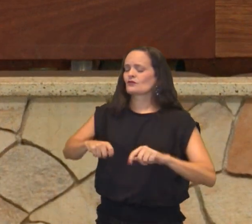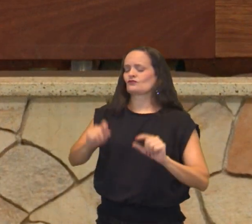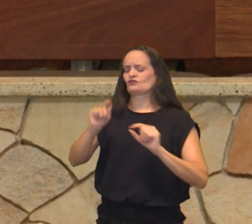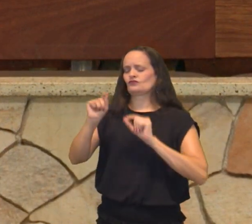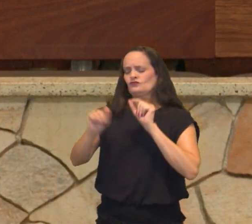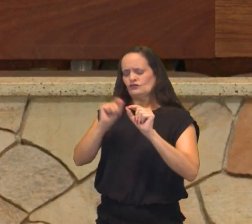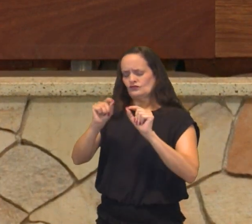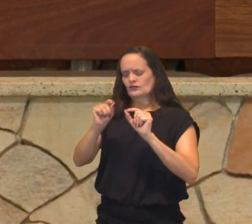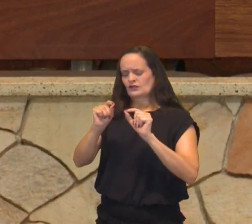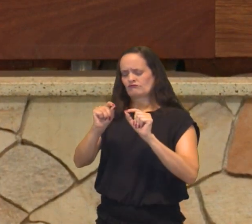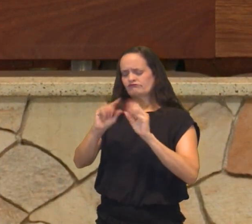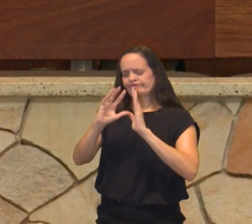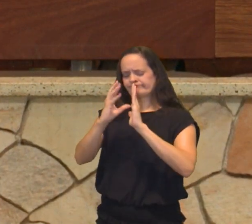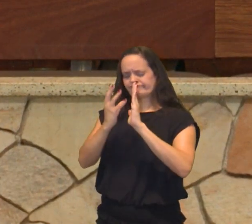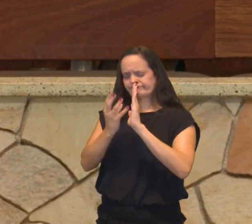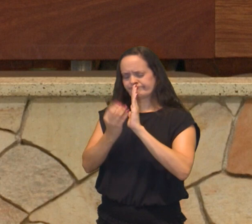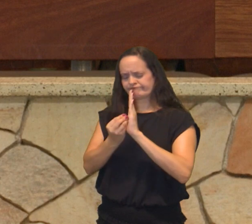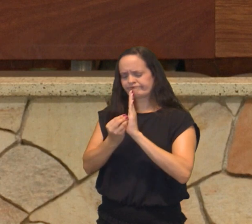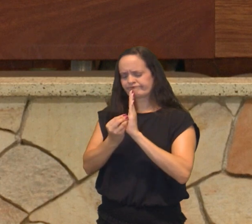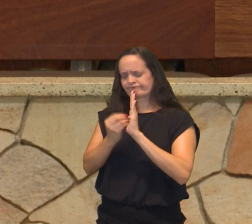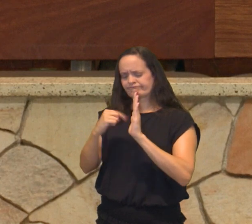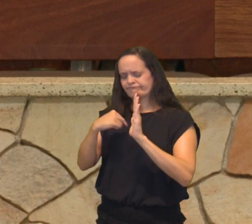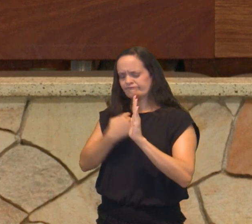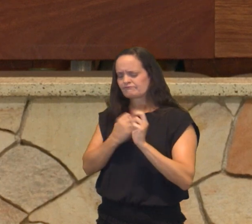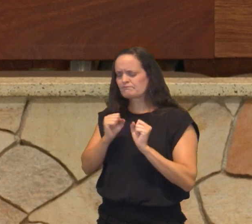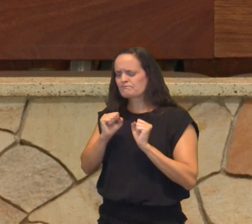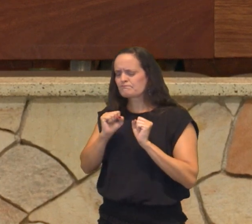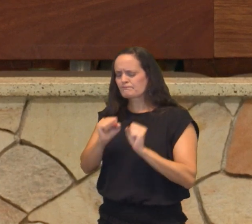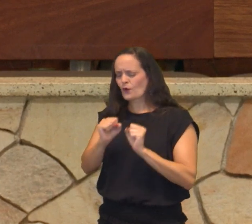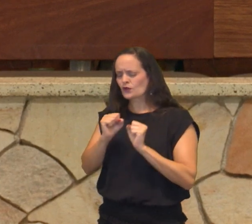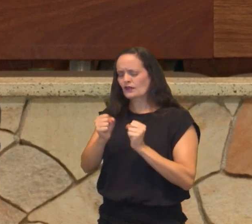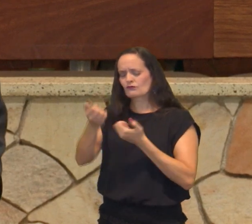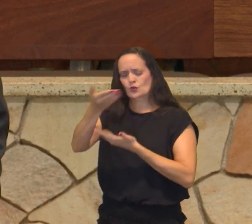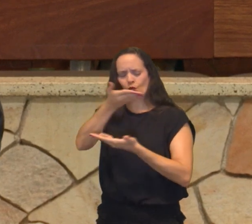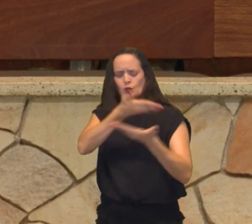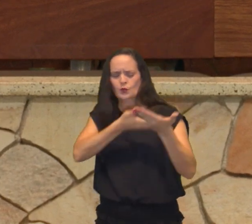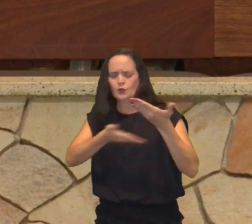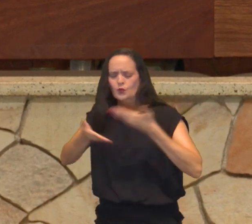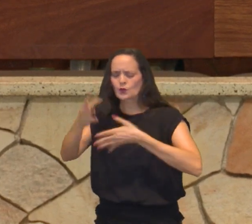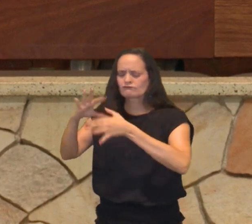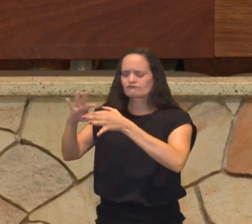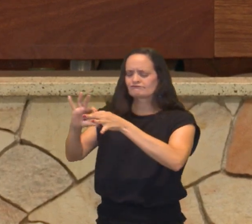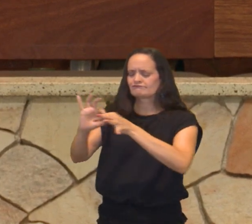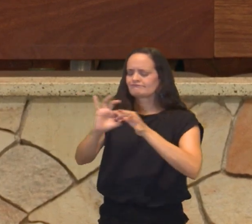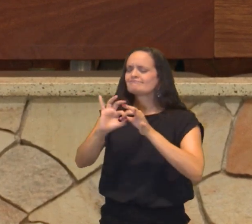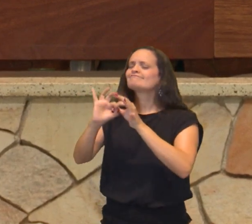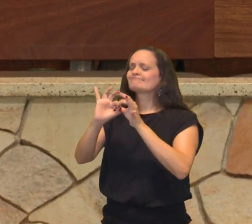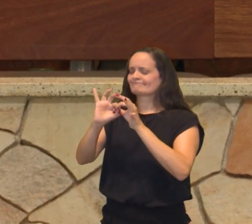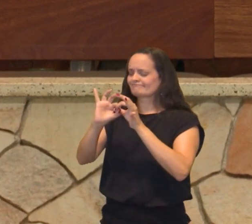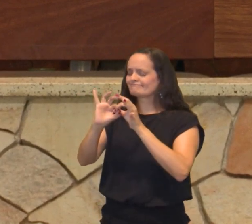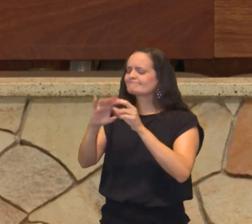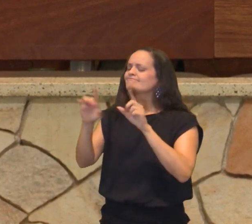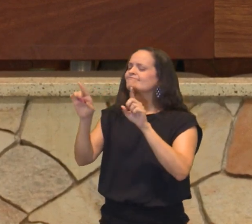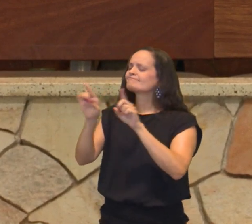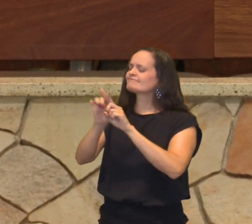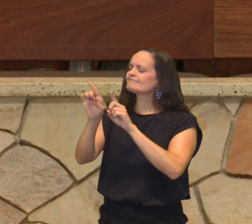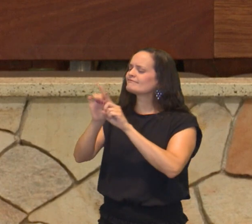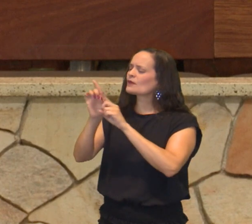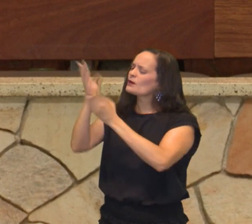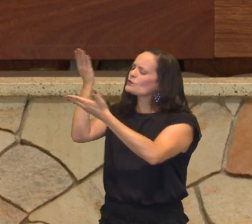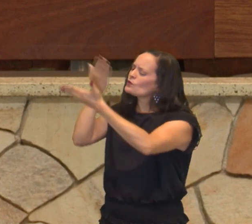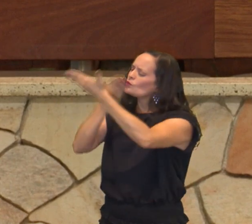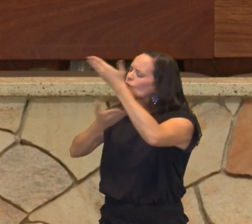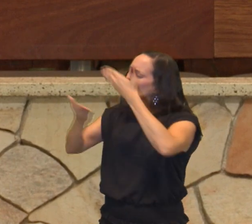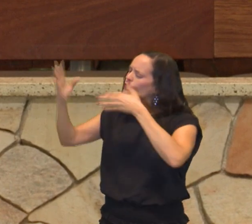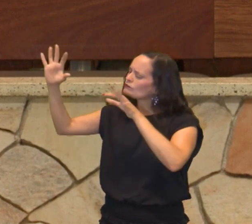vez um lugar onde nós podemos aqui nos confessar diante de Ti, Deus, nos confessar diante dos nossos